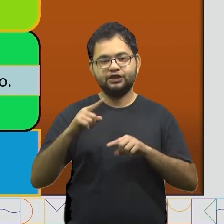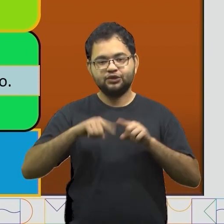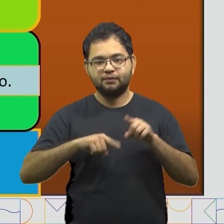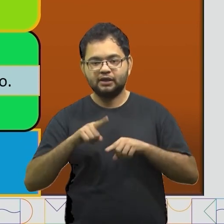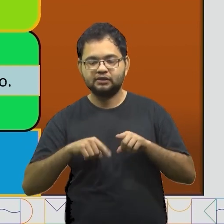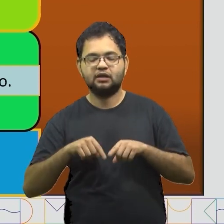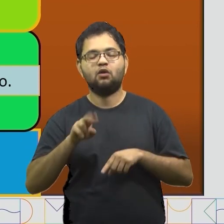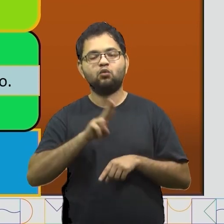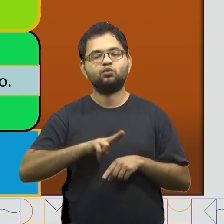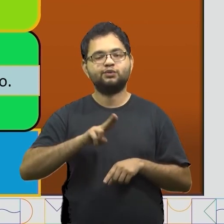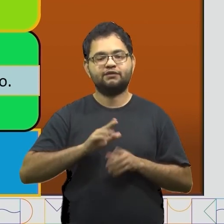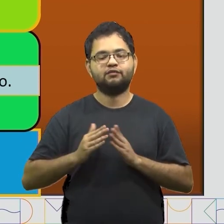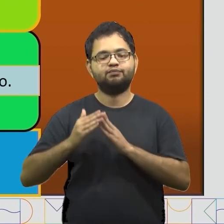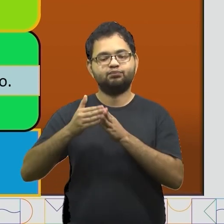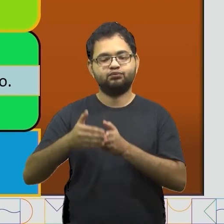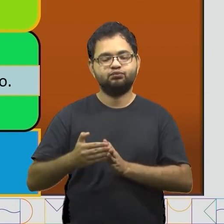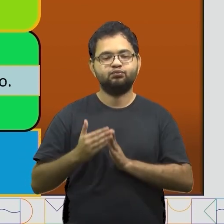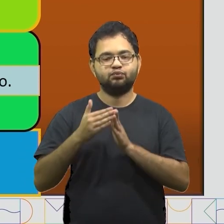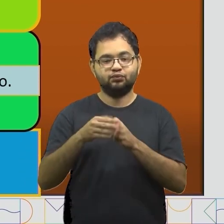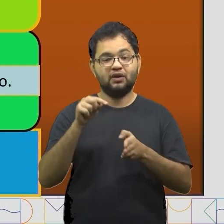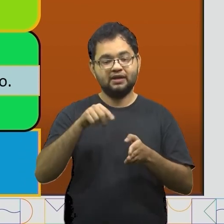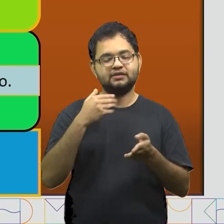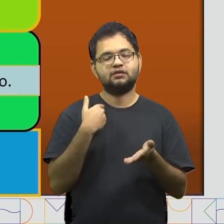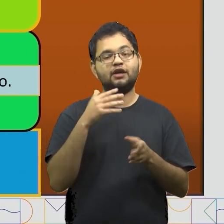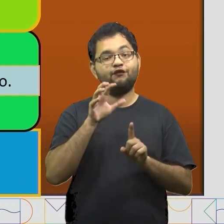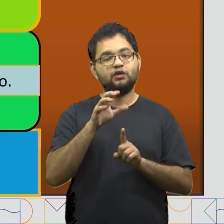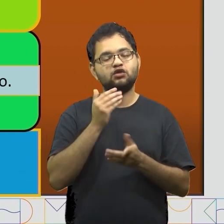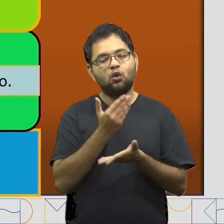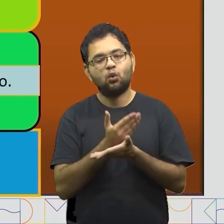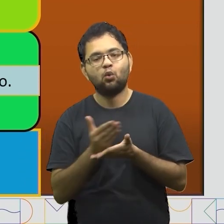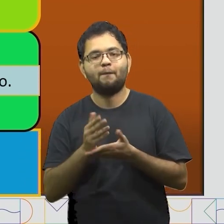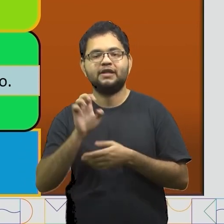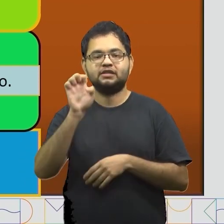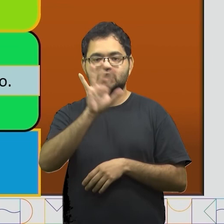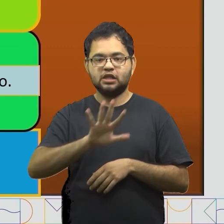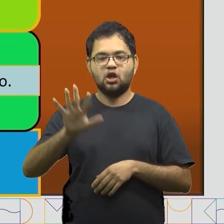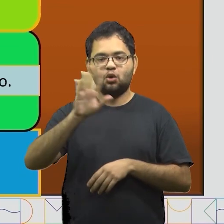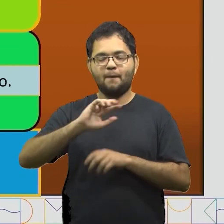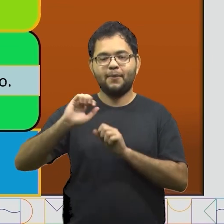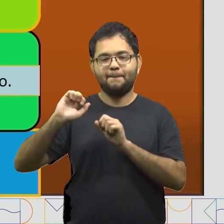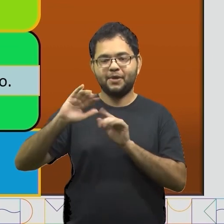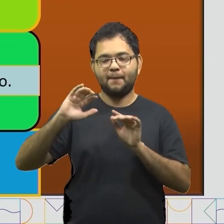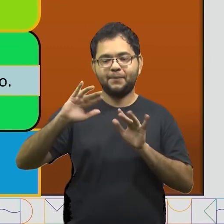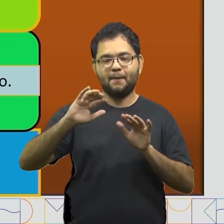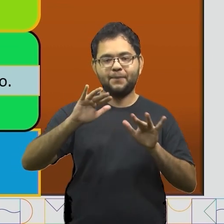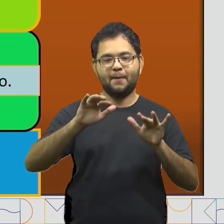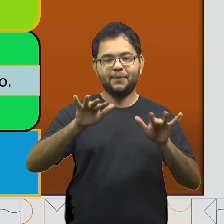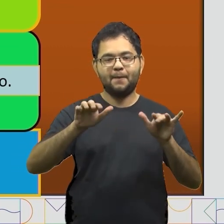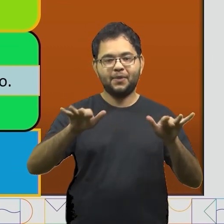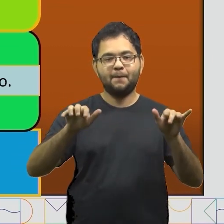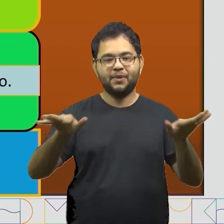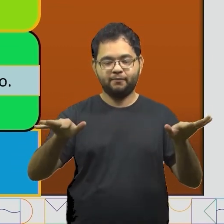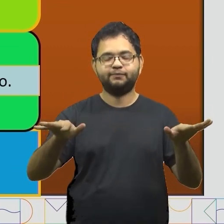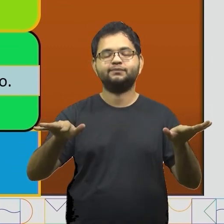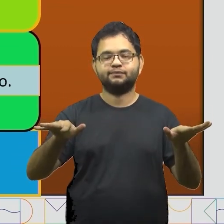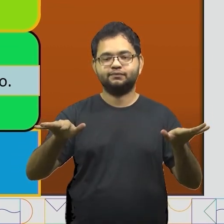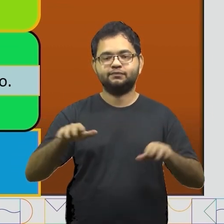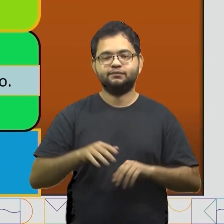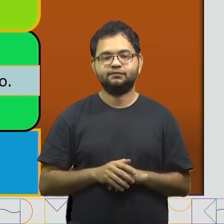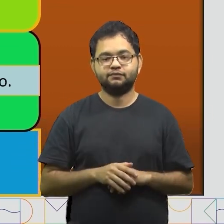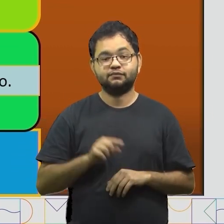de levar o comércio para outras regiões dando início ao processo de expansão marítimo-comercial europeia